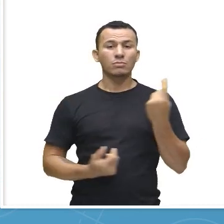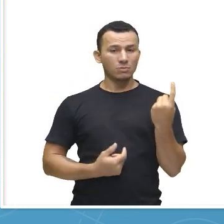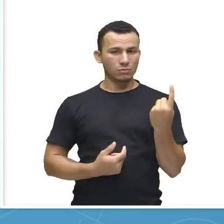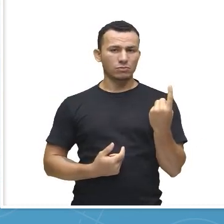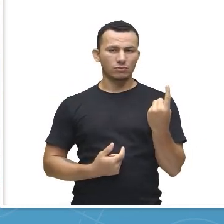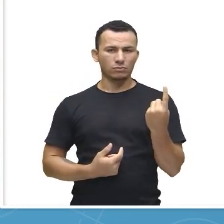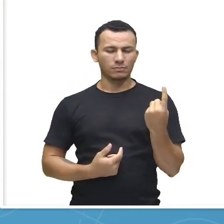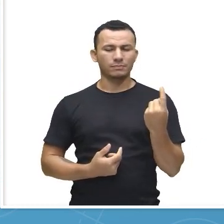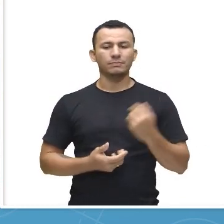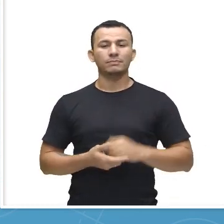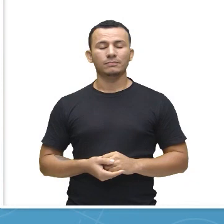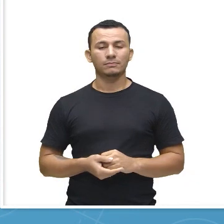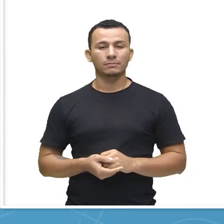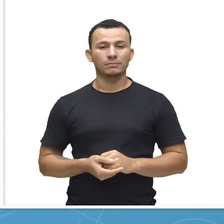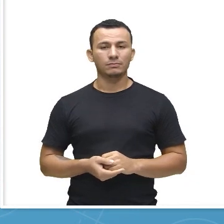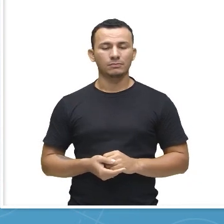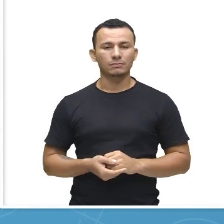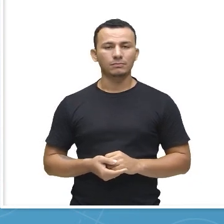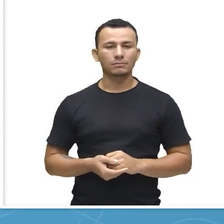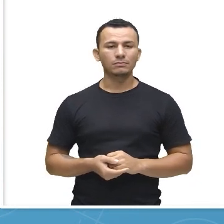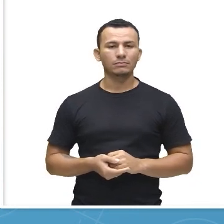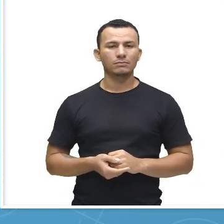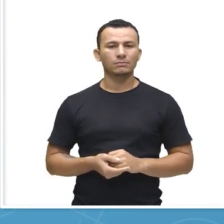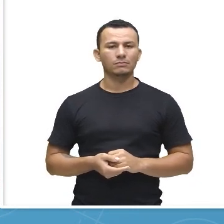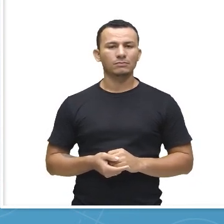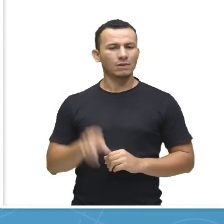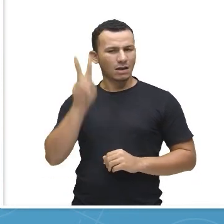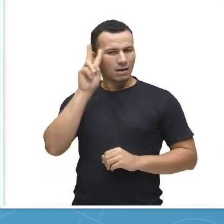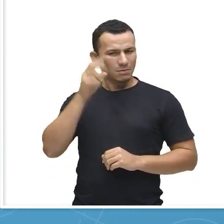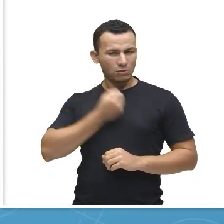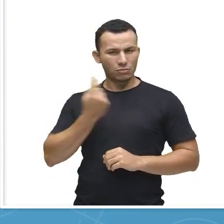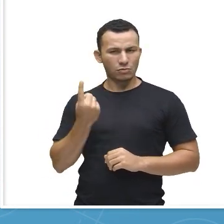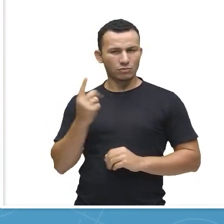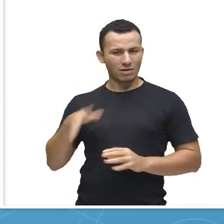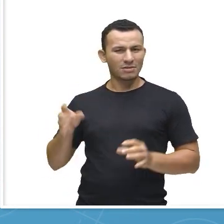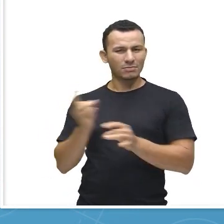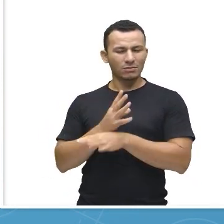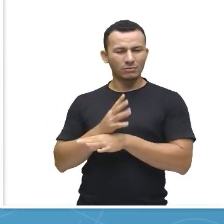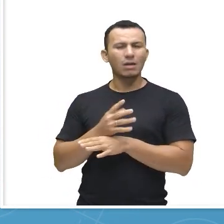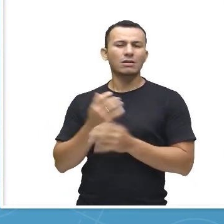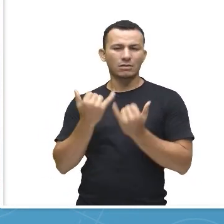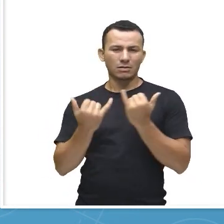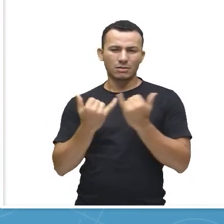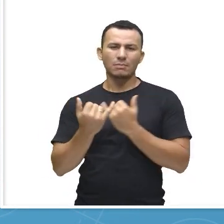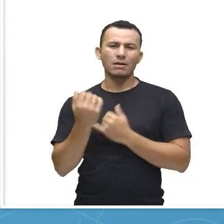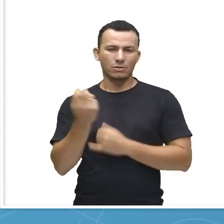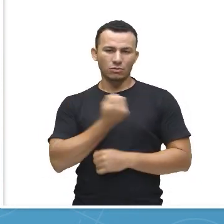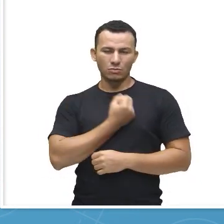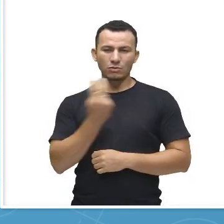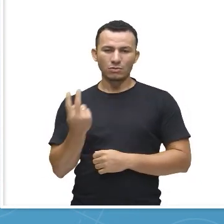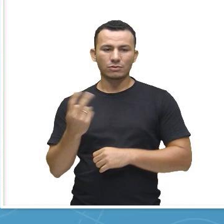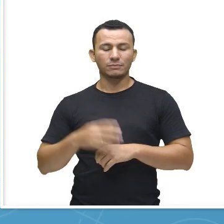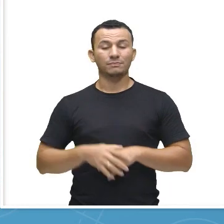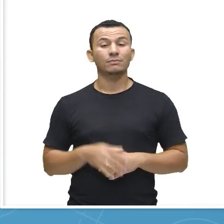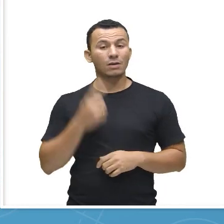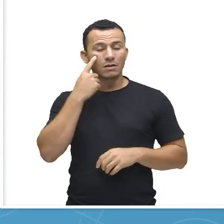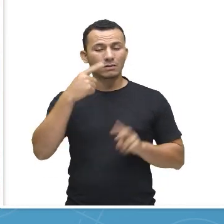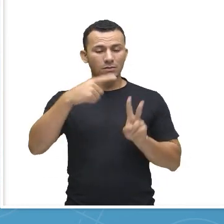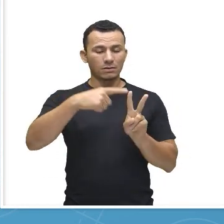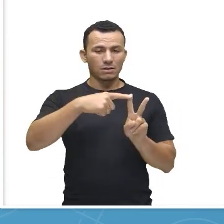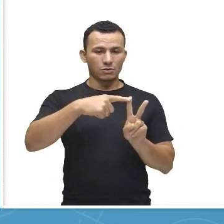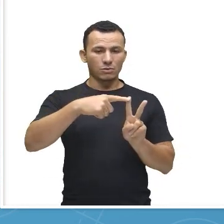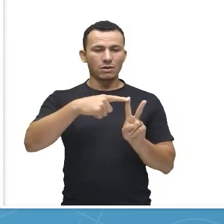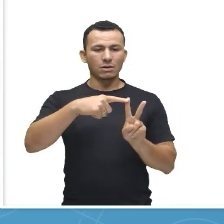primeira que nós fizemos agora há pouco, né? Então, nós temos a raiz quadrada, né,